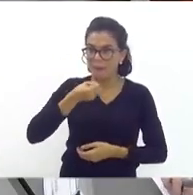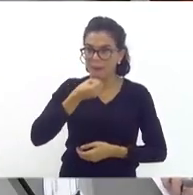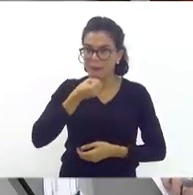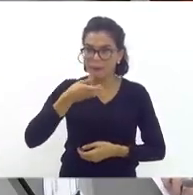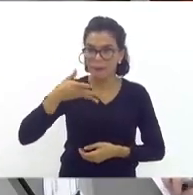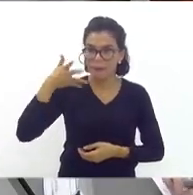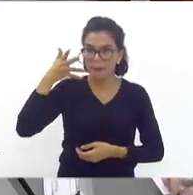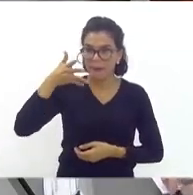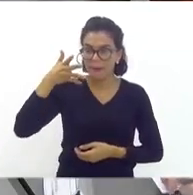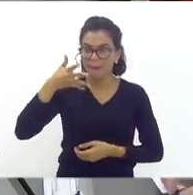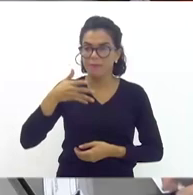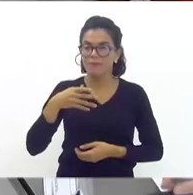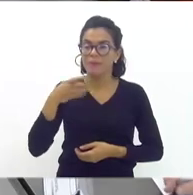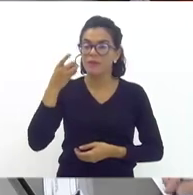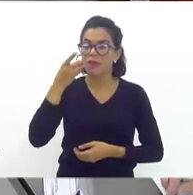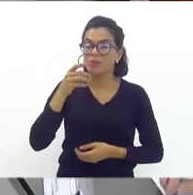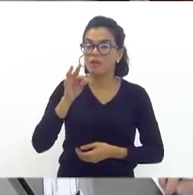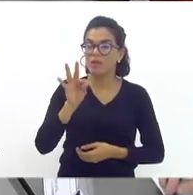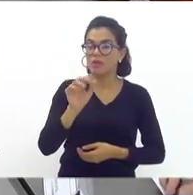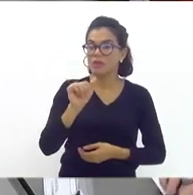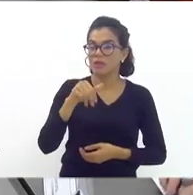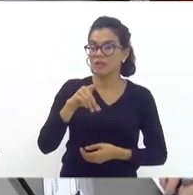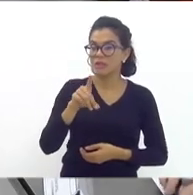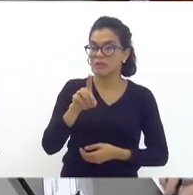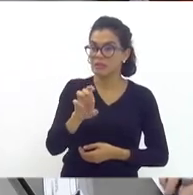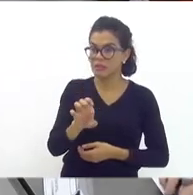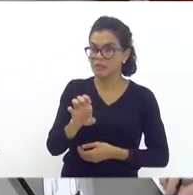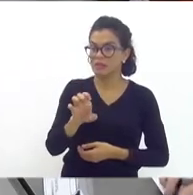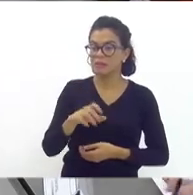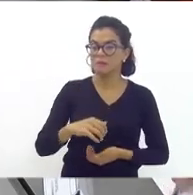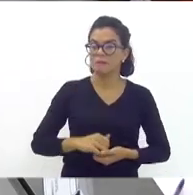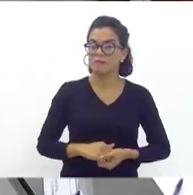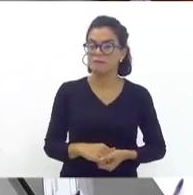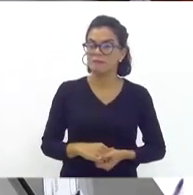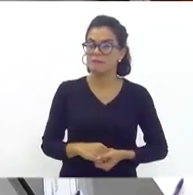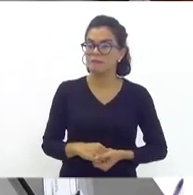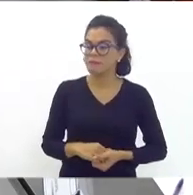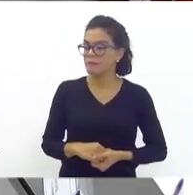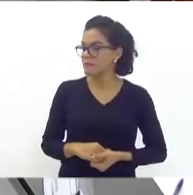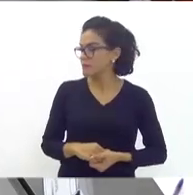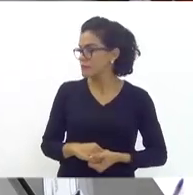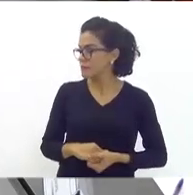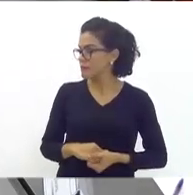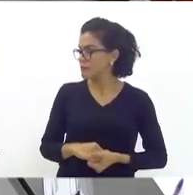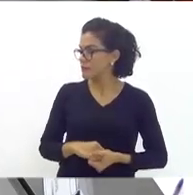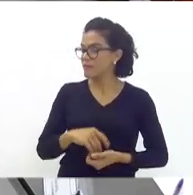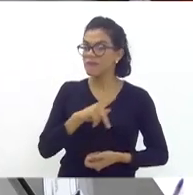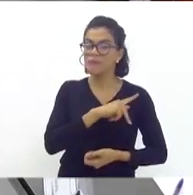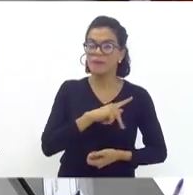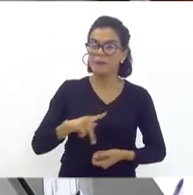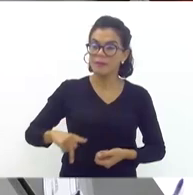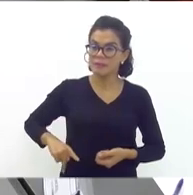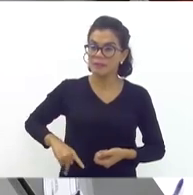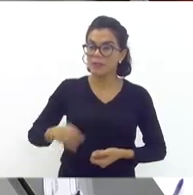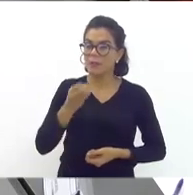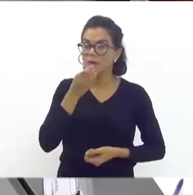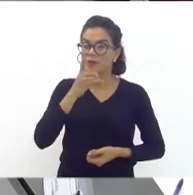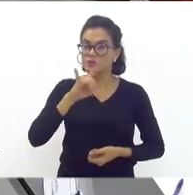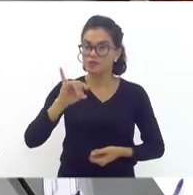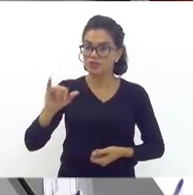passar a palavra Deputado então para começar a falar dos Deputados Presidente bom dia bom dia